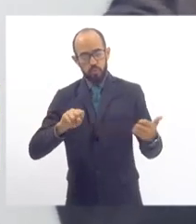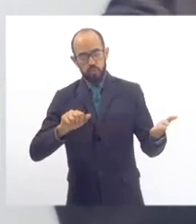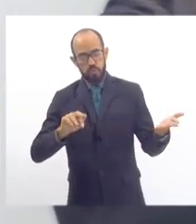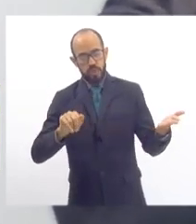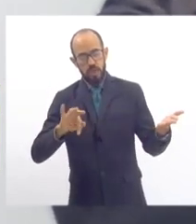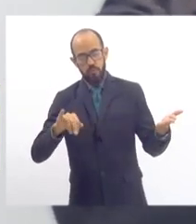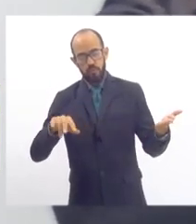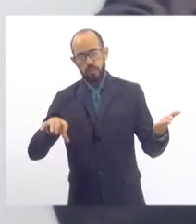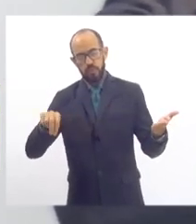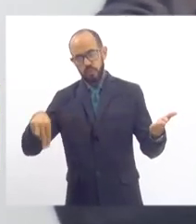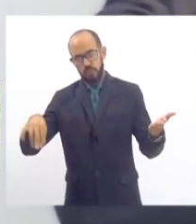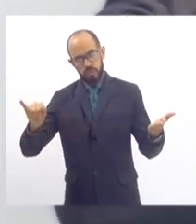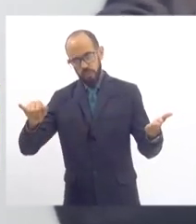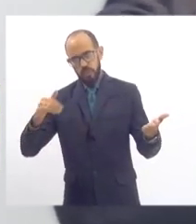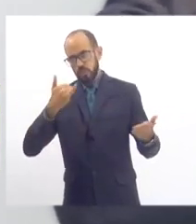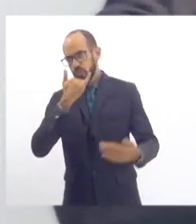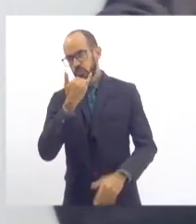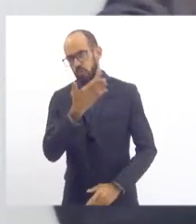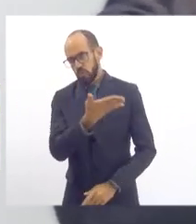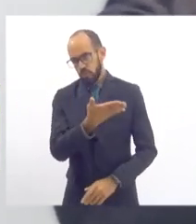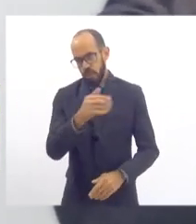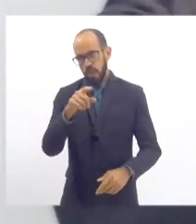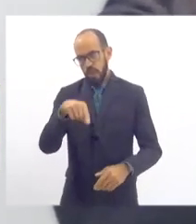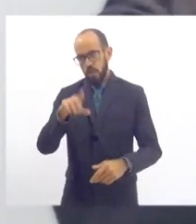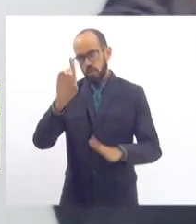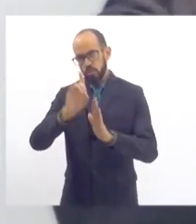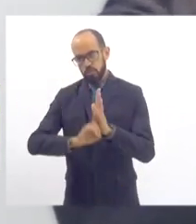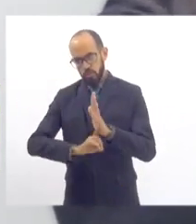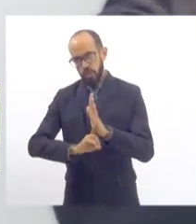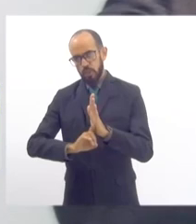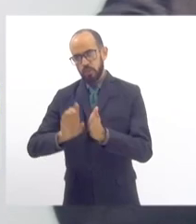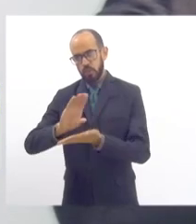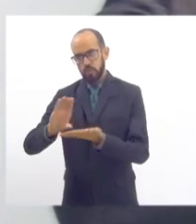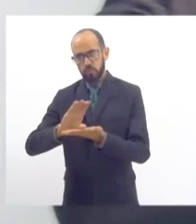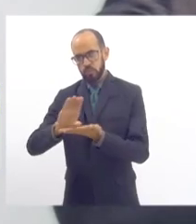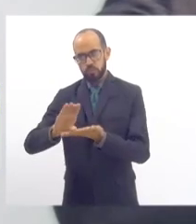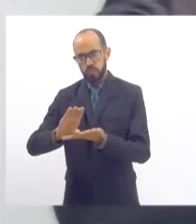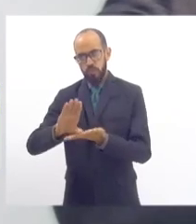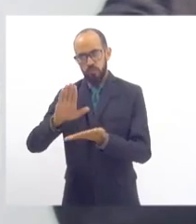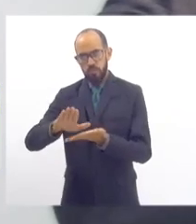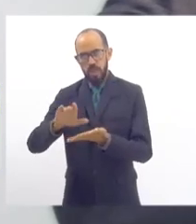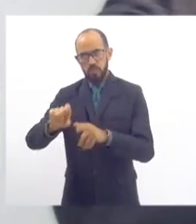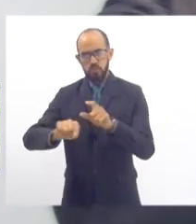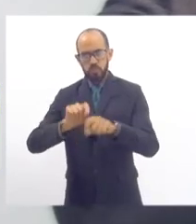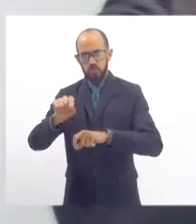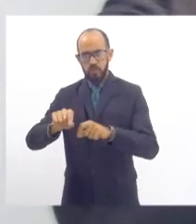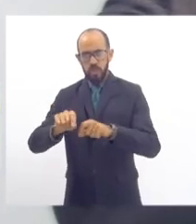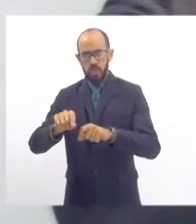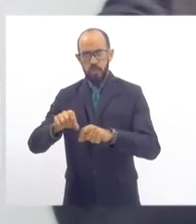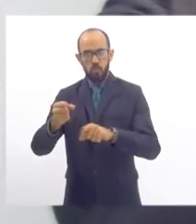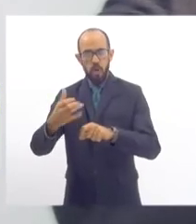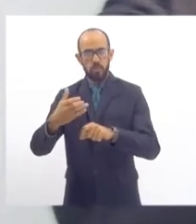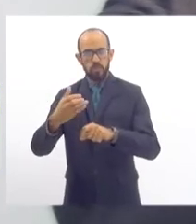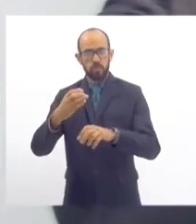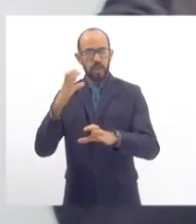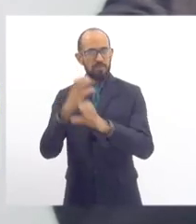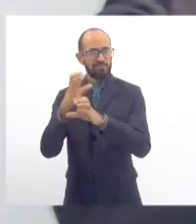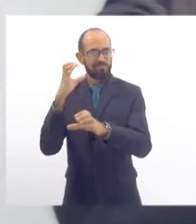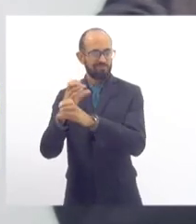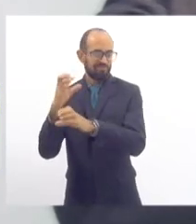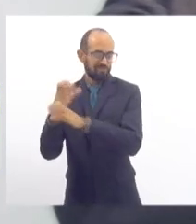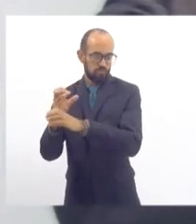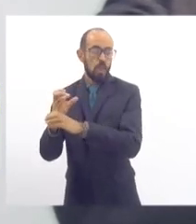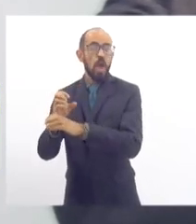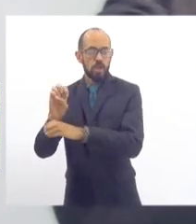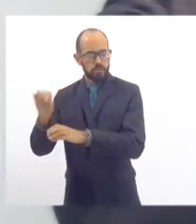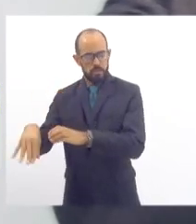que direito de greve é um direito constitucional, mas é a ponta, quando já não tem mais diálogo, quando é